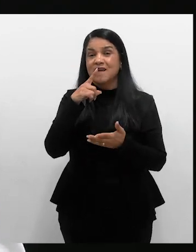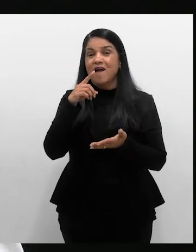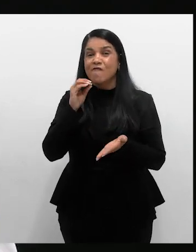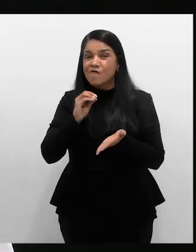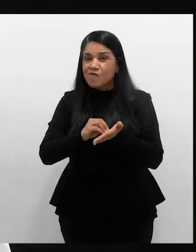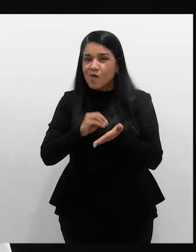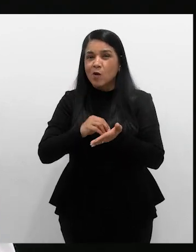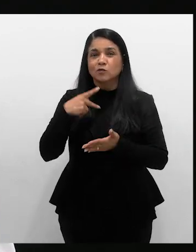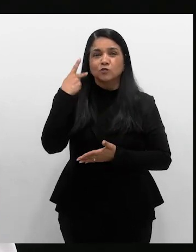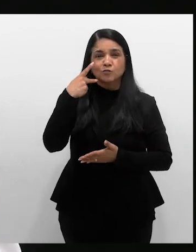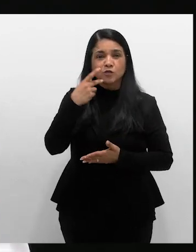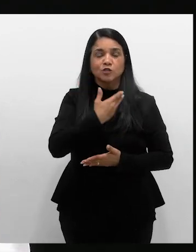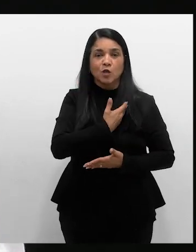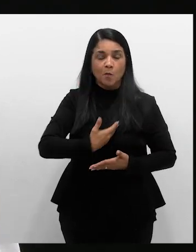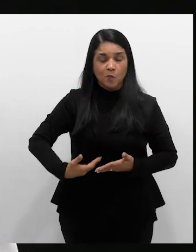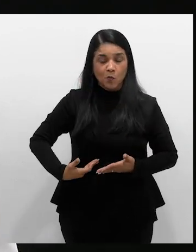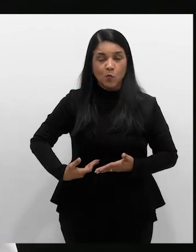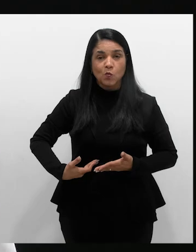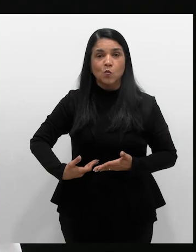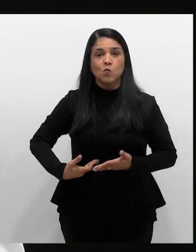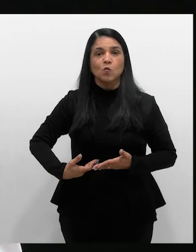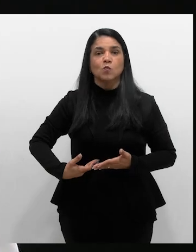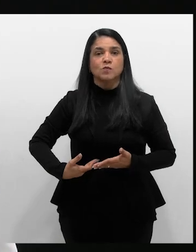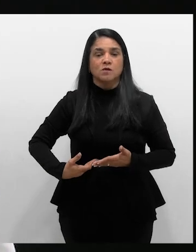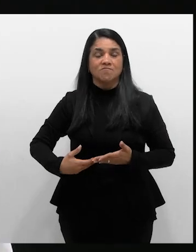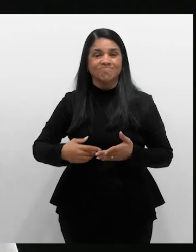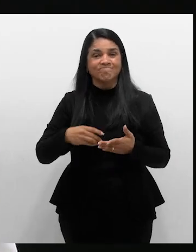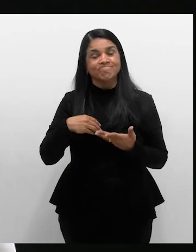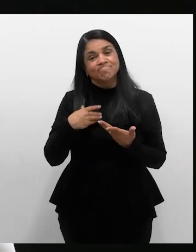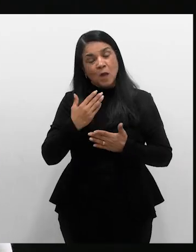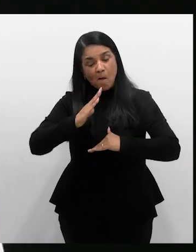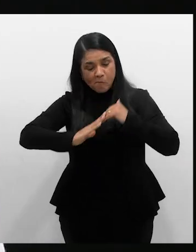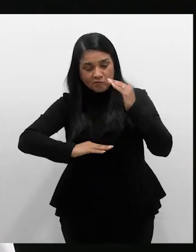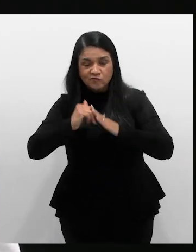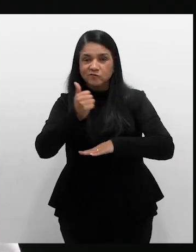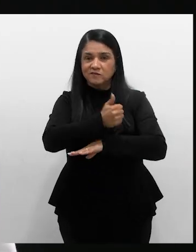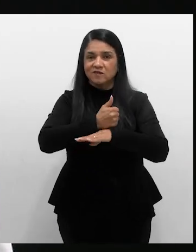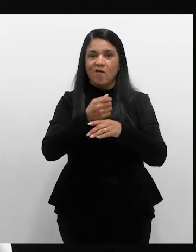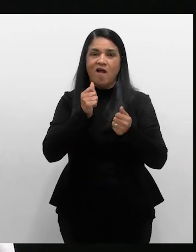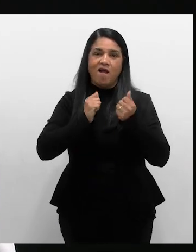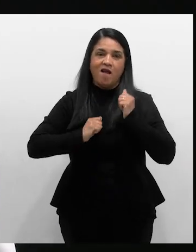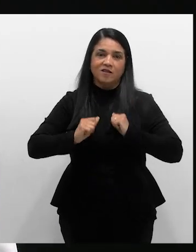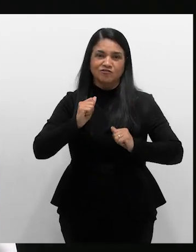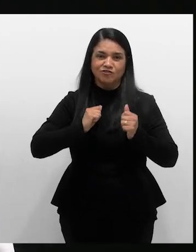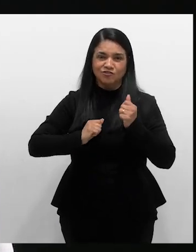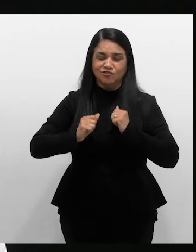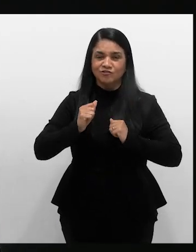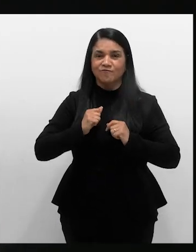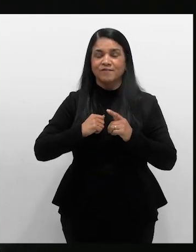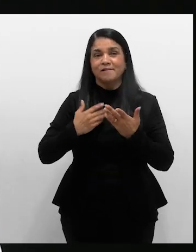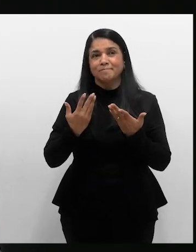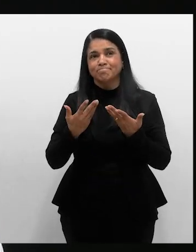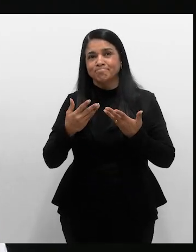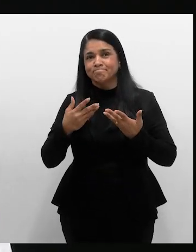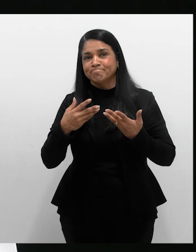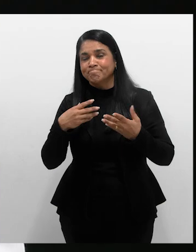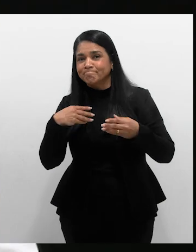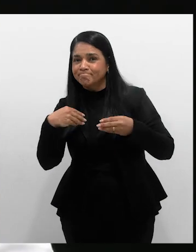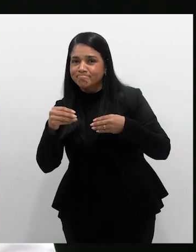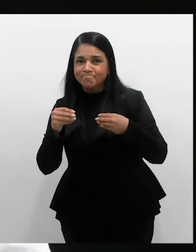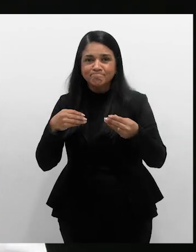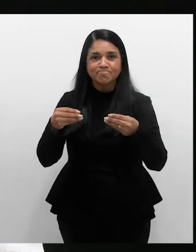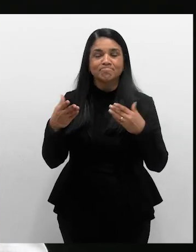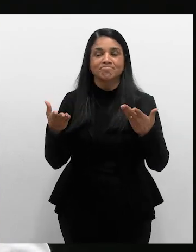da falta de política pública mais séria, mais aguerrida, faz dessa profissão uma coisa mais vulnerável, né? Isso